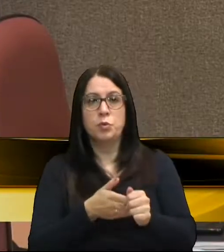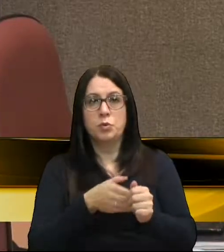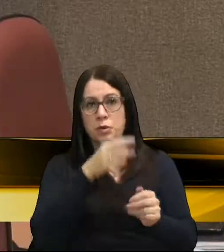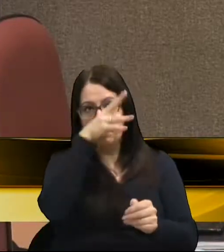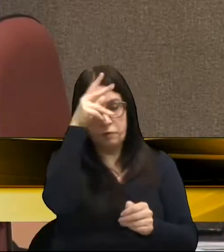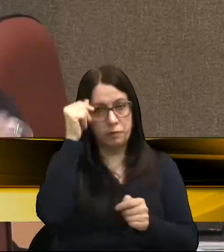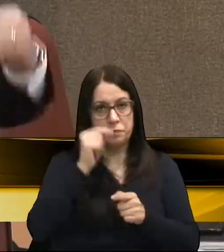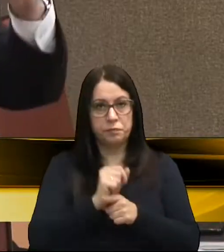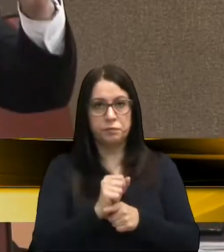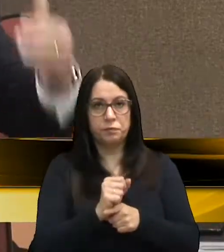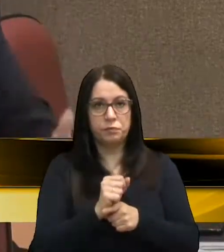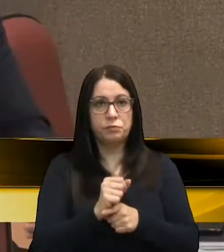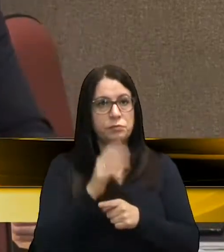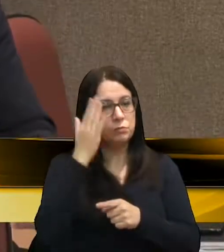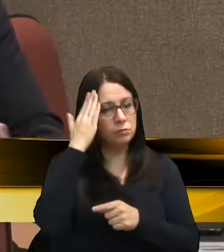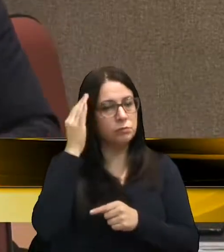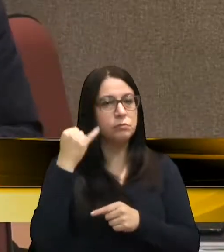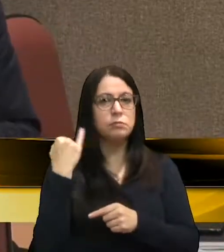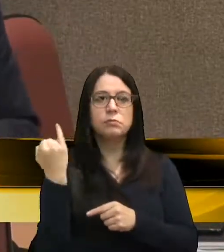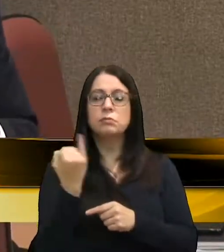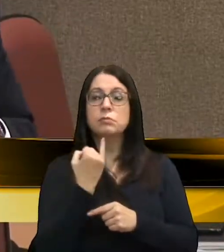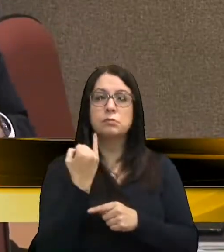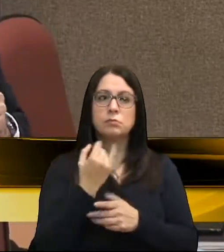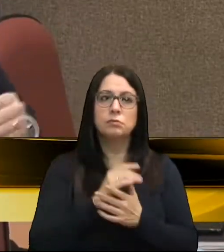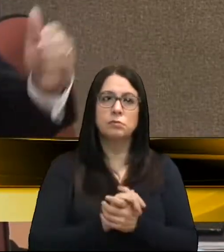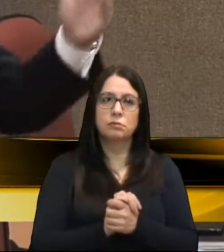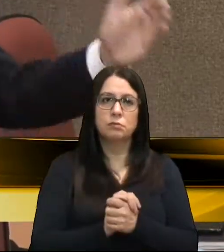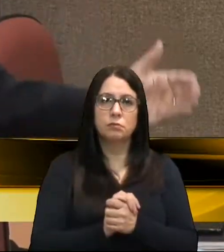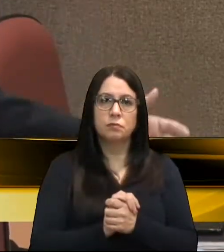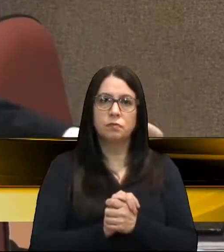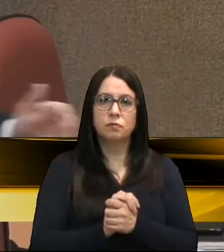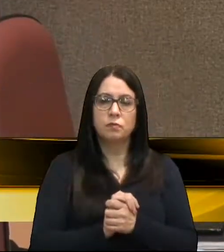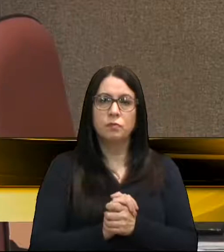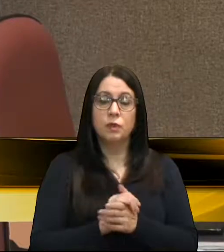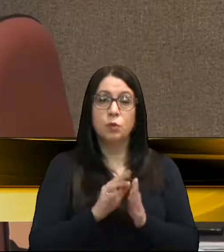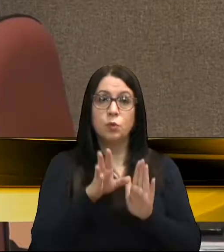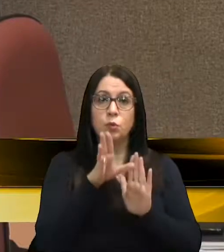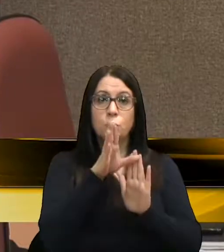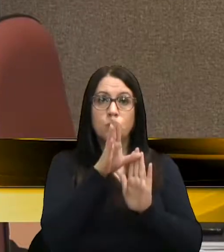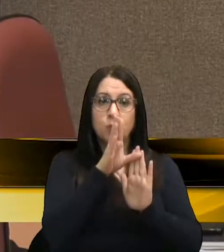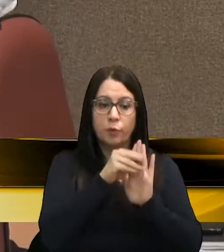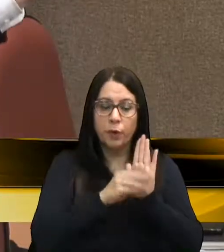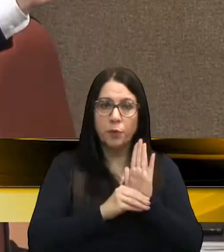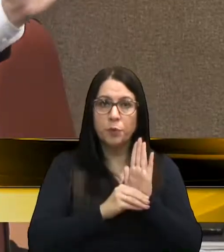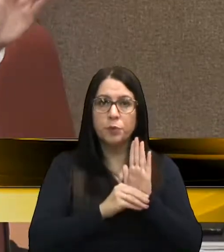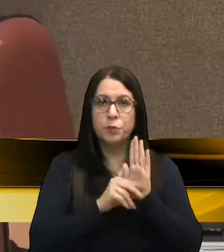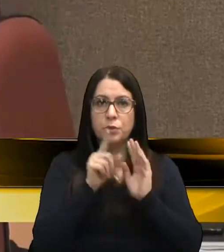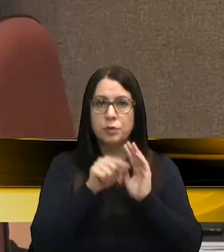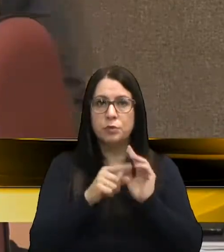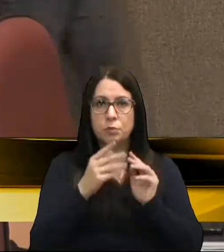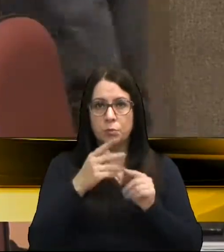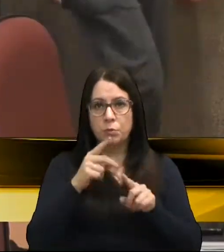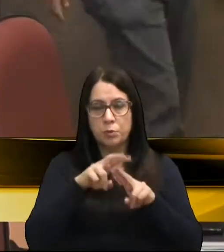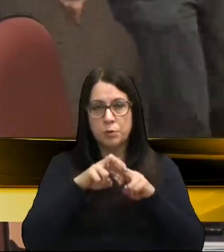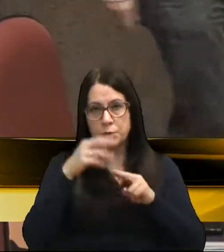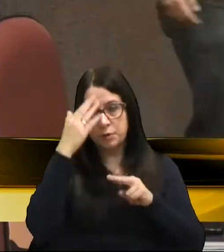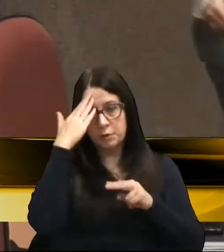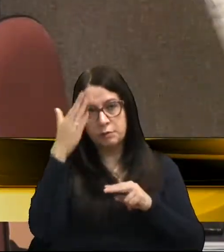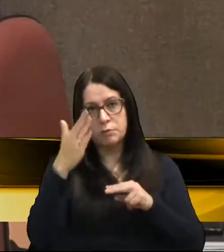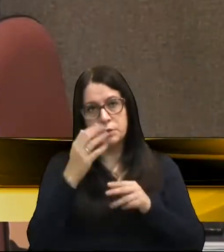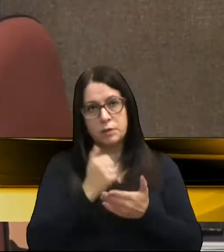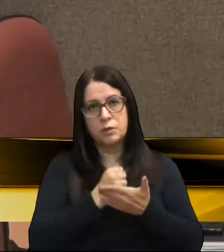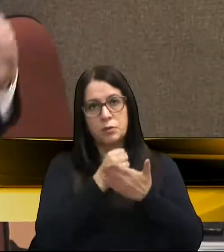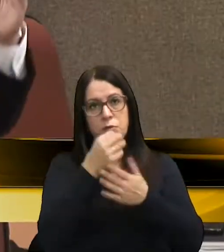executivo. Sabemos da importância do conteúdo desta peça, por isso agradecemos a nossa assessoria jurídica